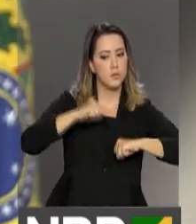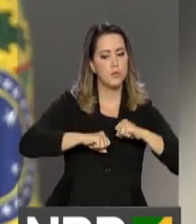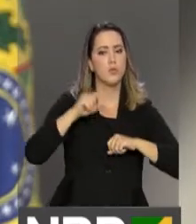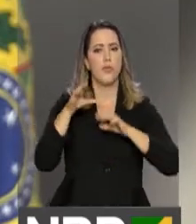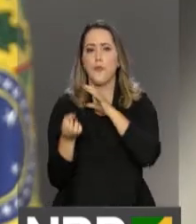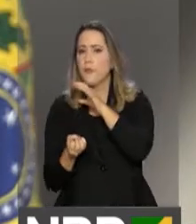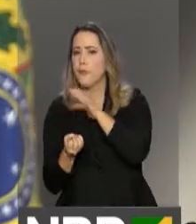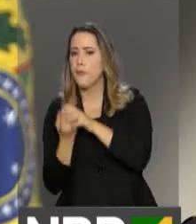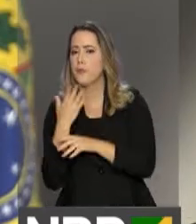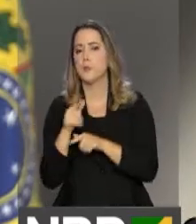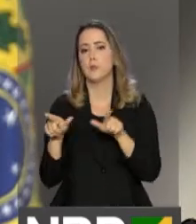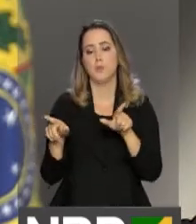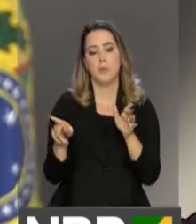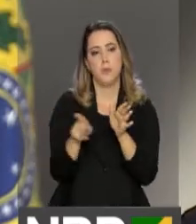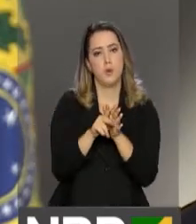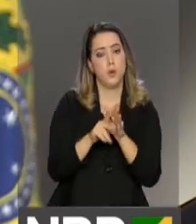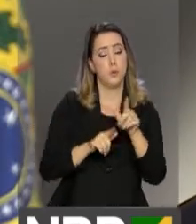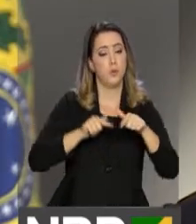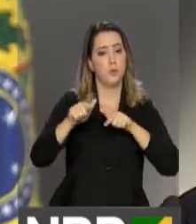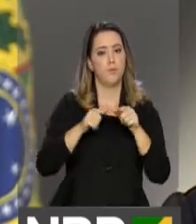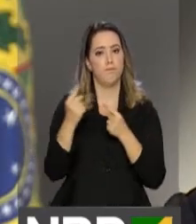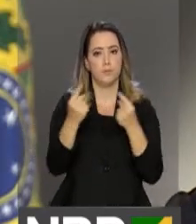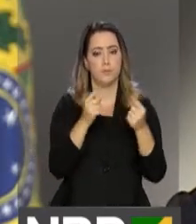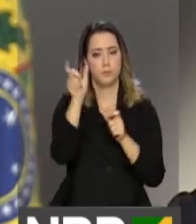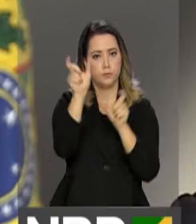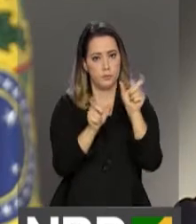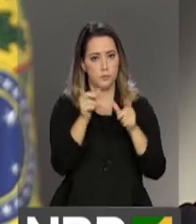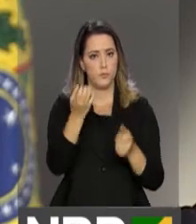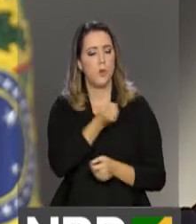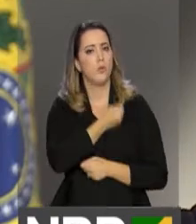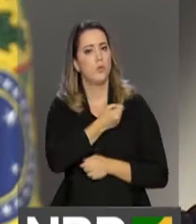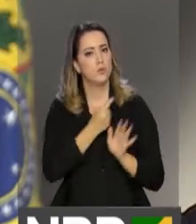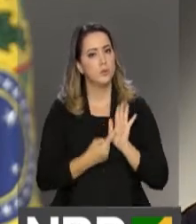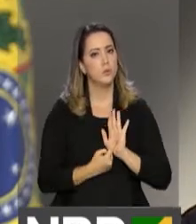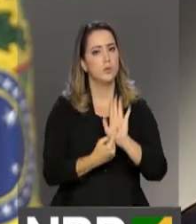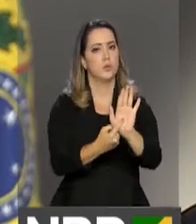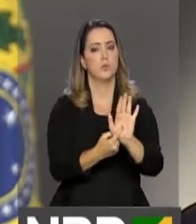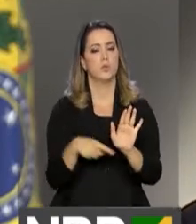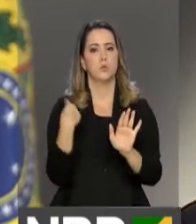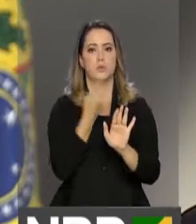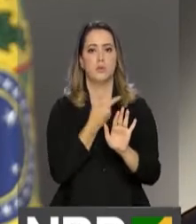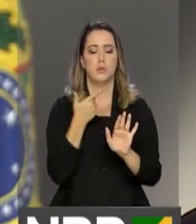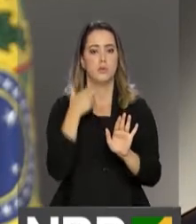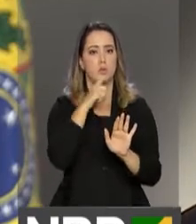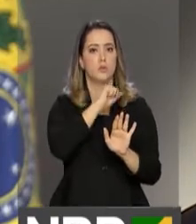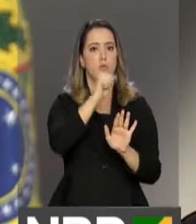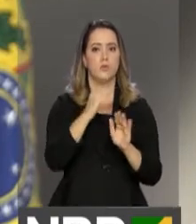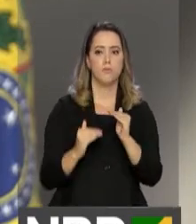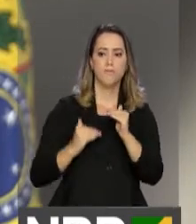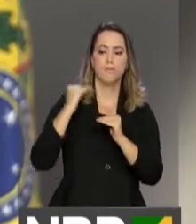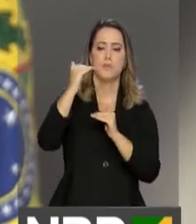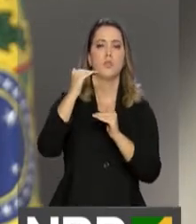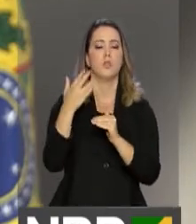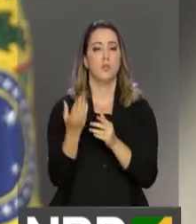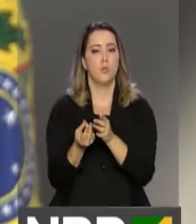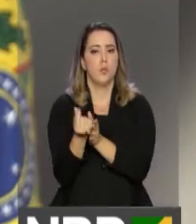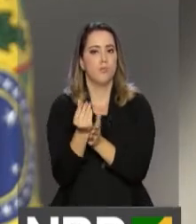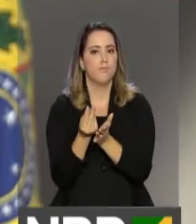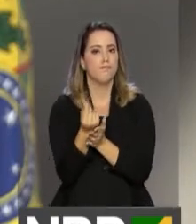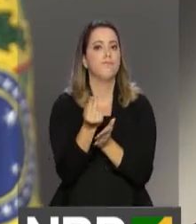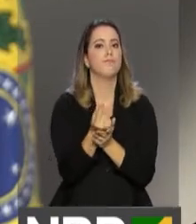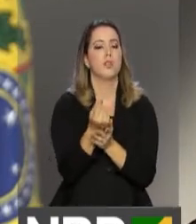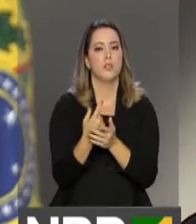de todos os brasileiros os números mostram que recuperamos os investimentos é o primeiro resultado